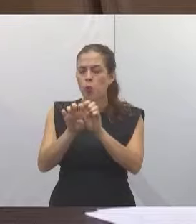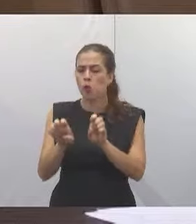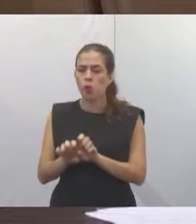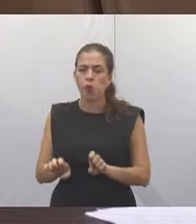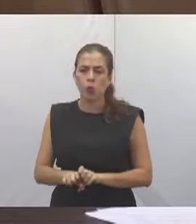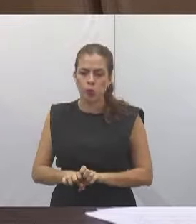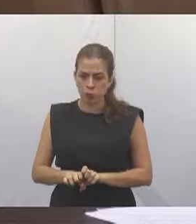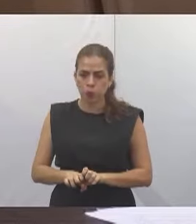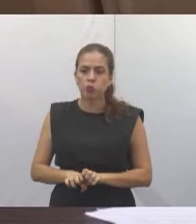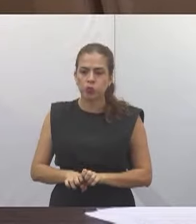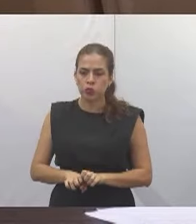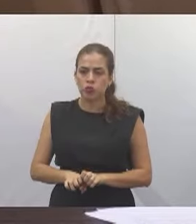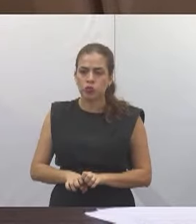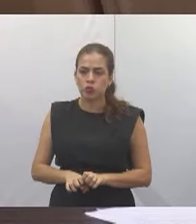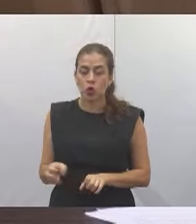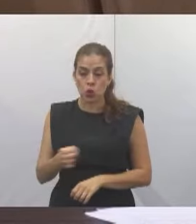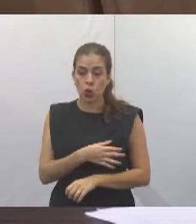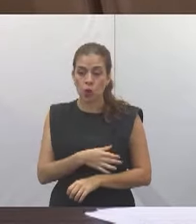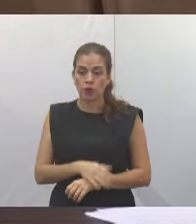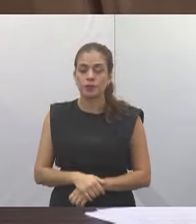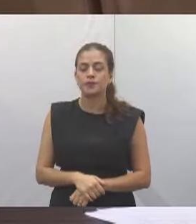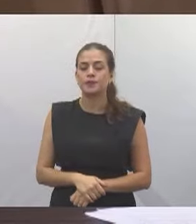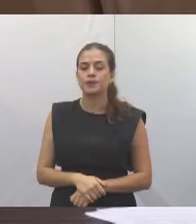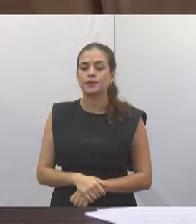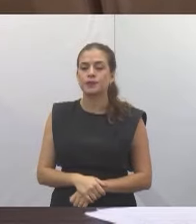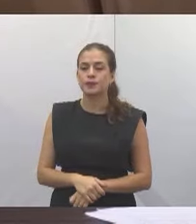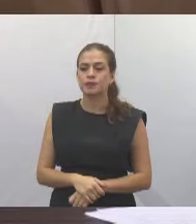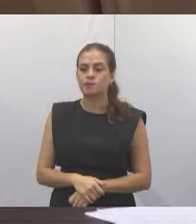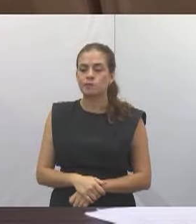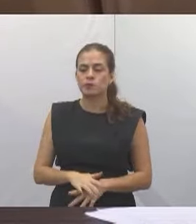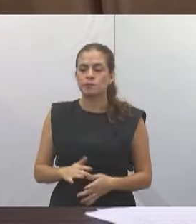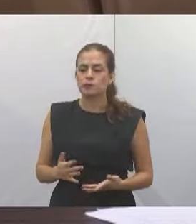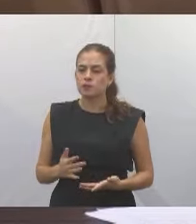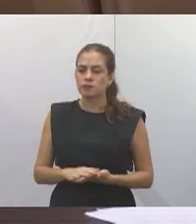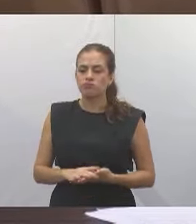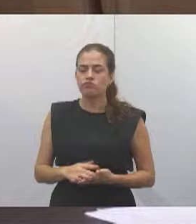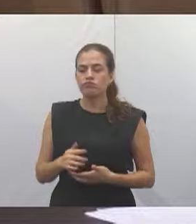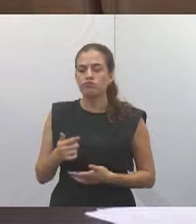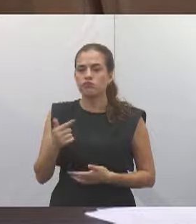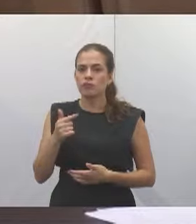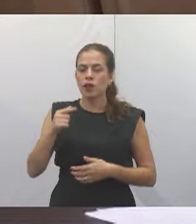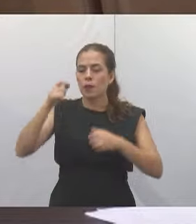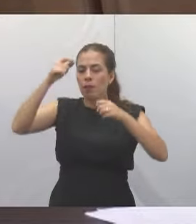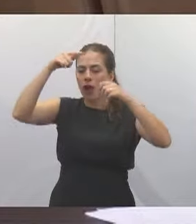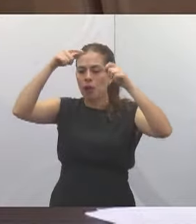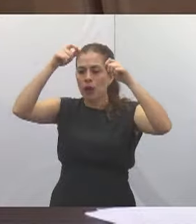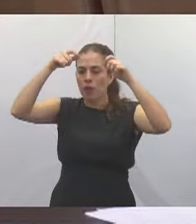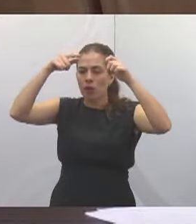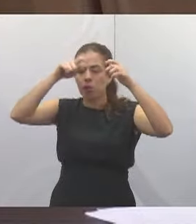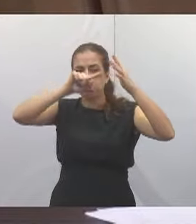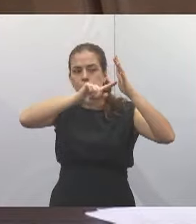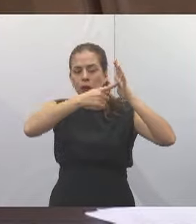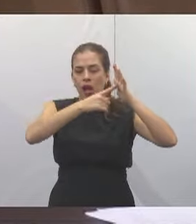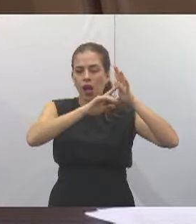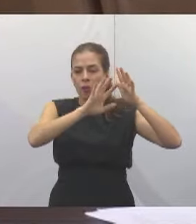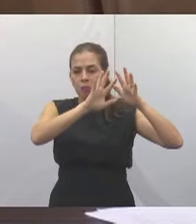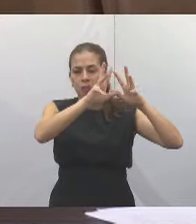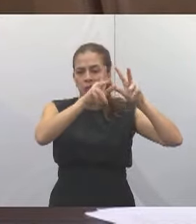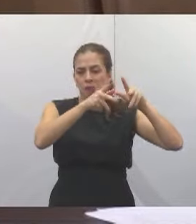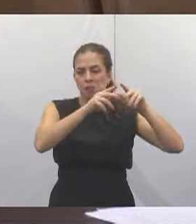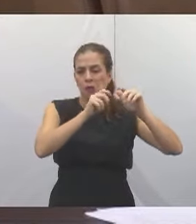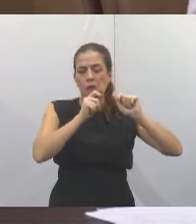ali com a estrutura nova, não deixando goteiras, buraco, mofo, como vocês